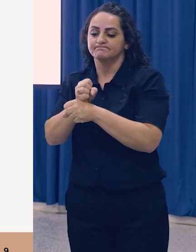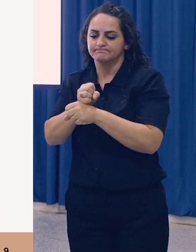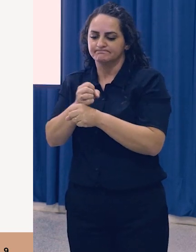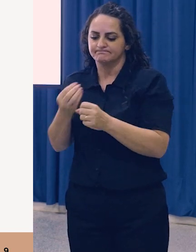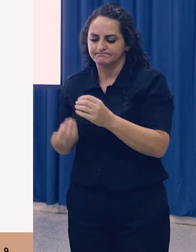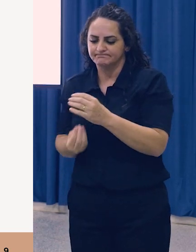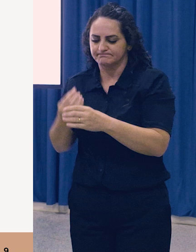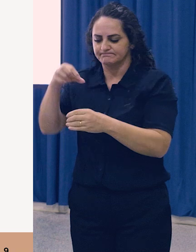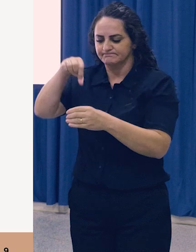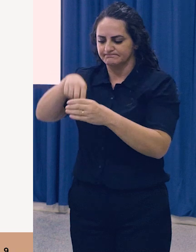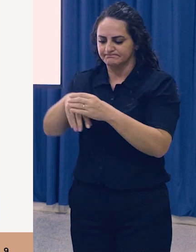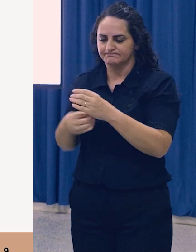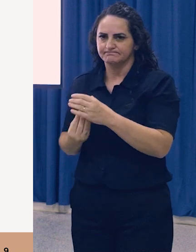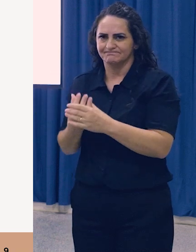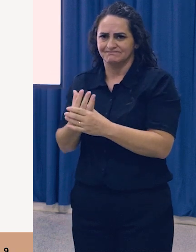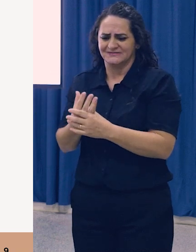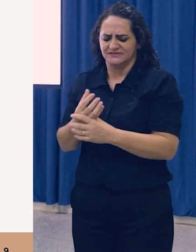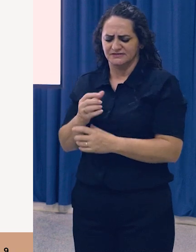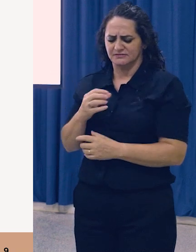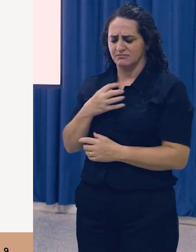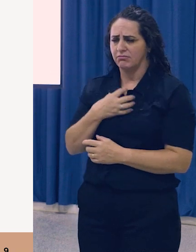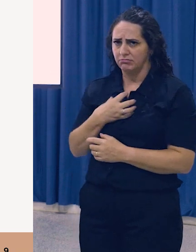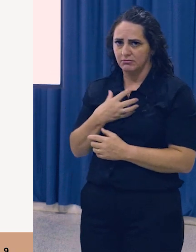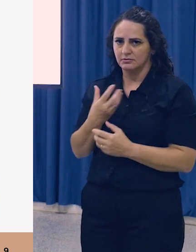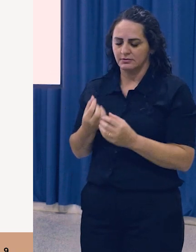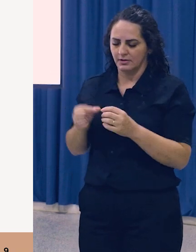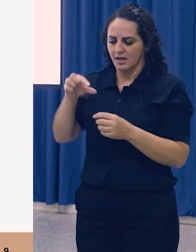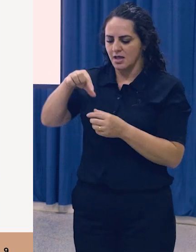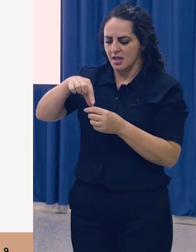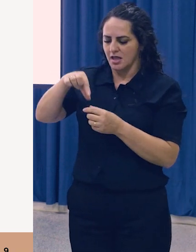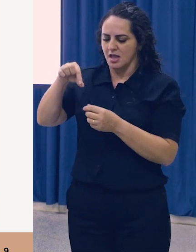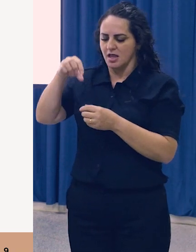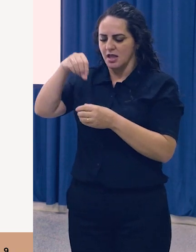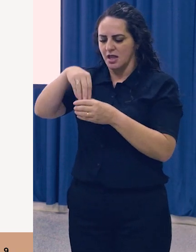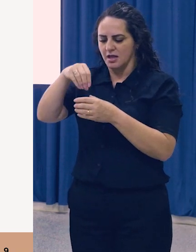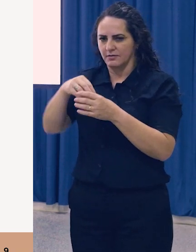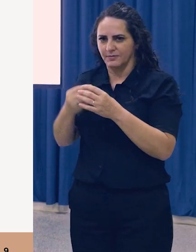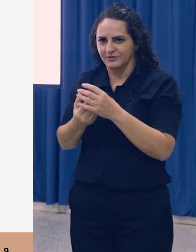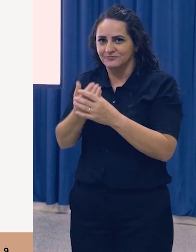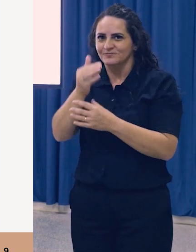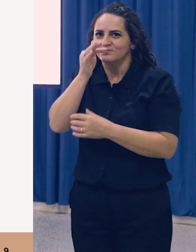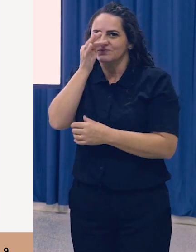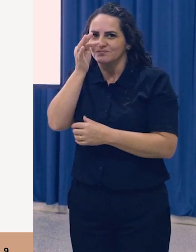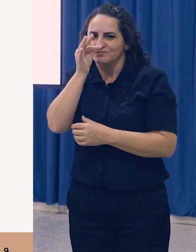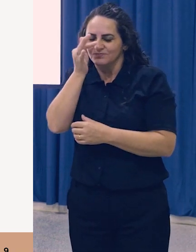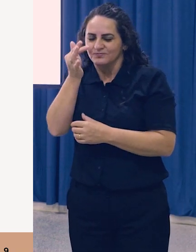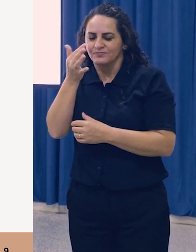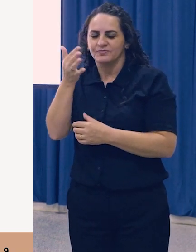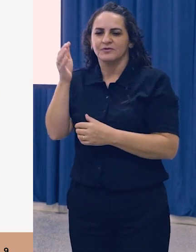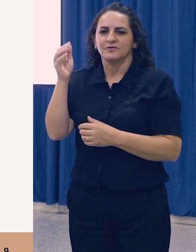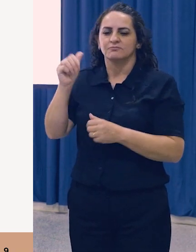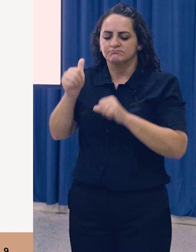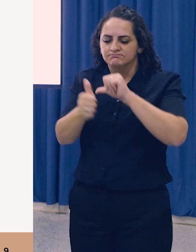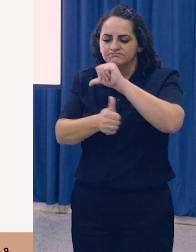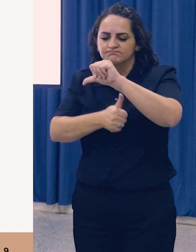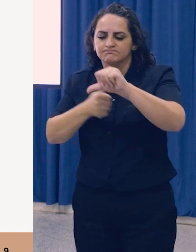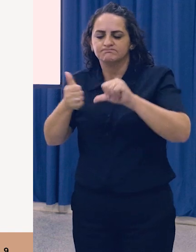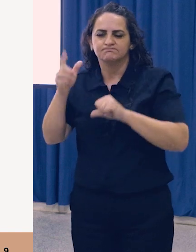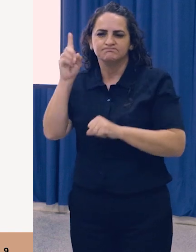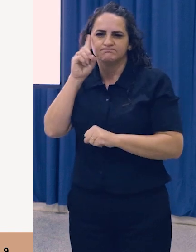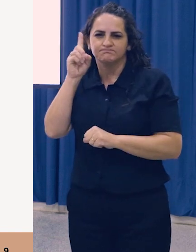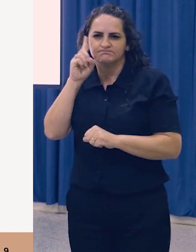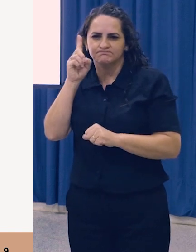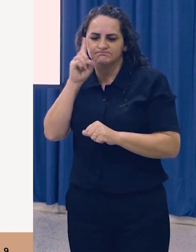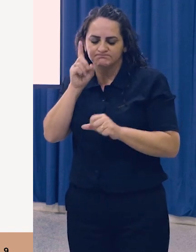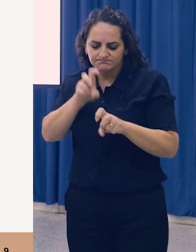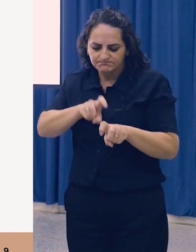plantar, tédio, semente, florescer, mudança, rotina e campo.